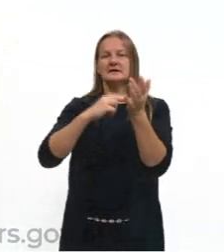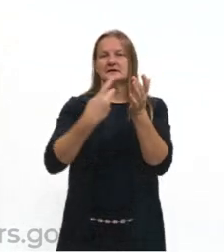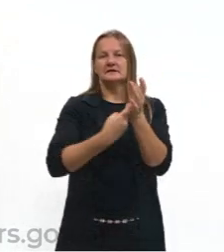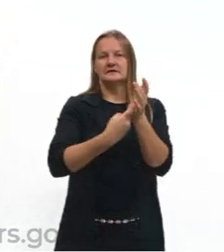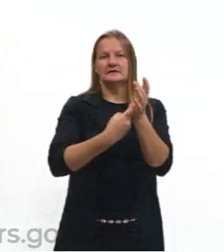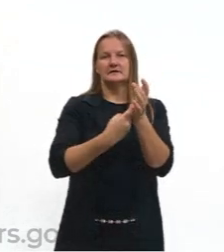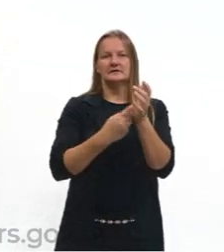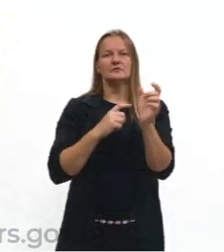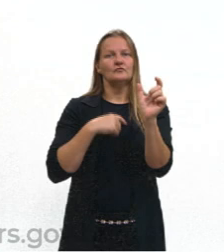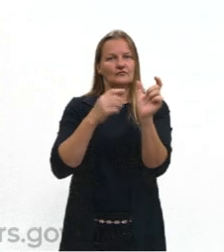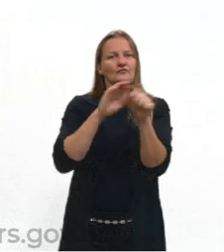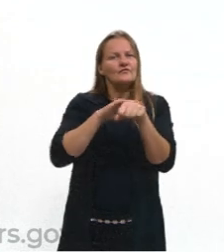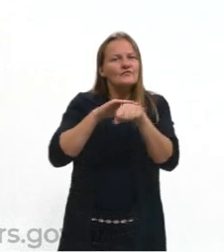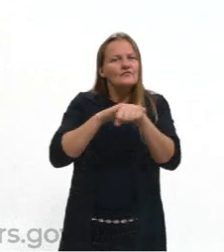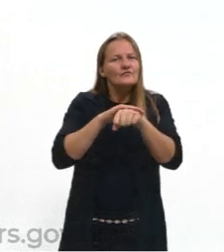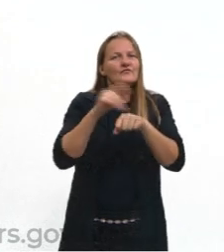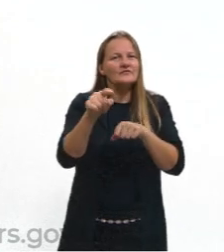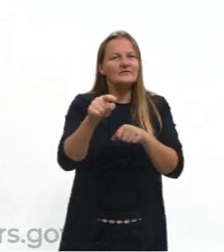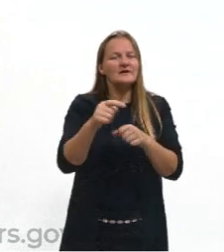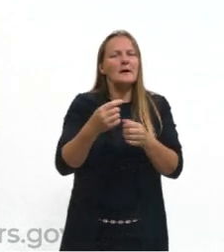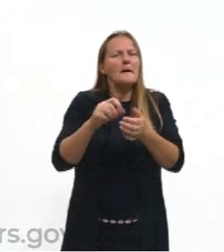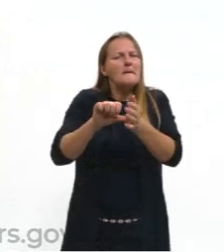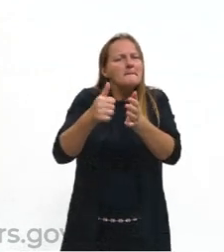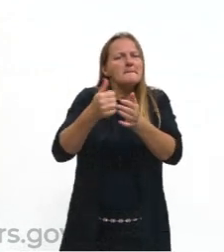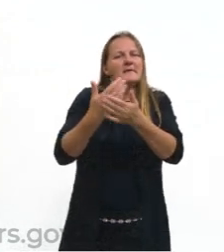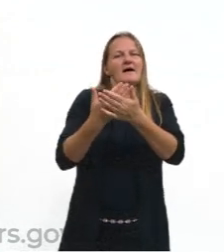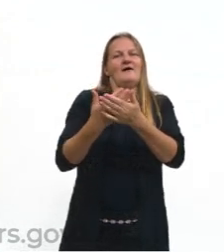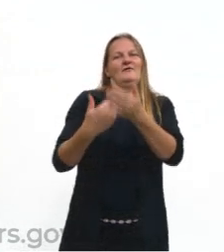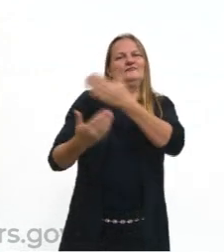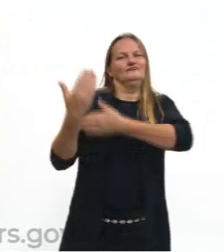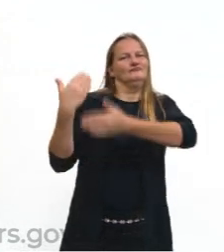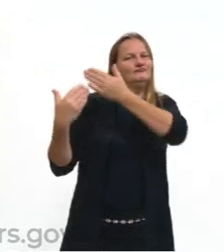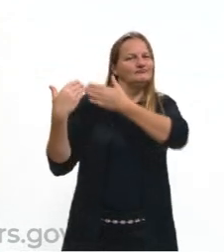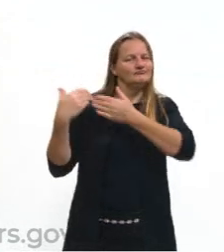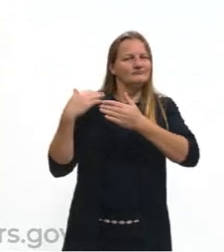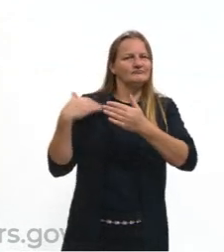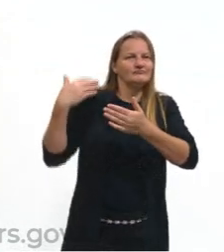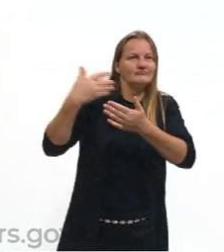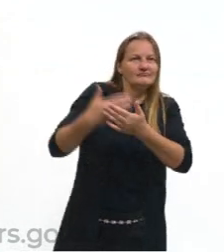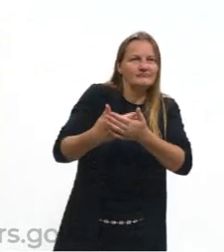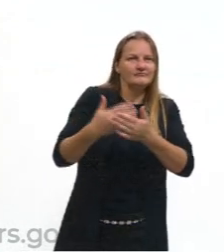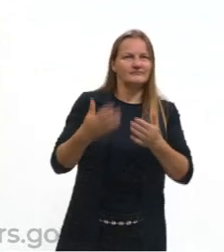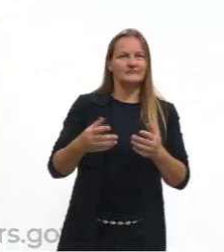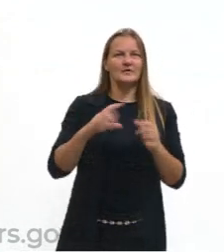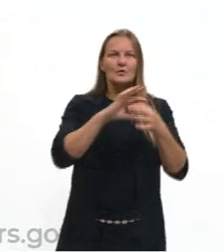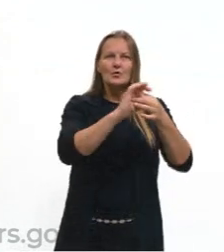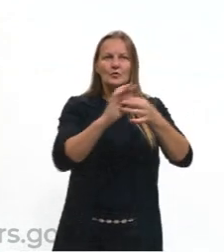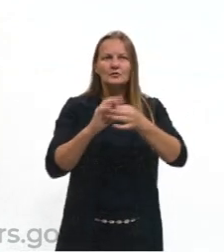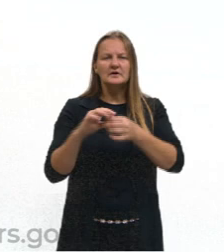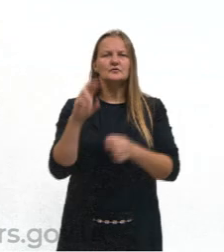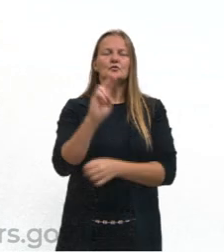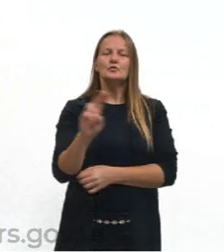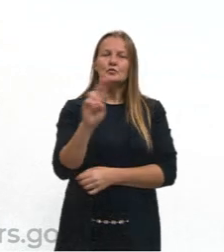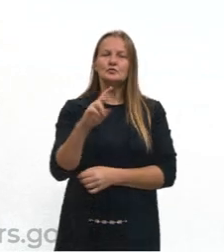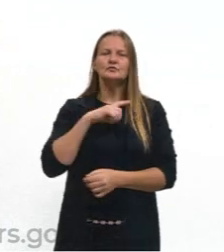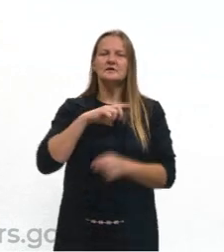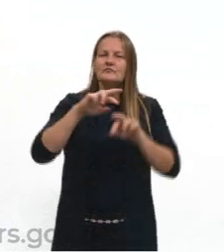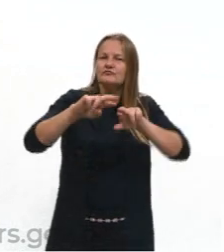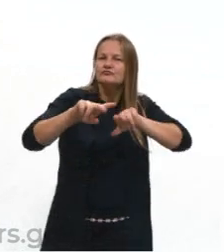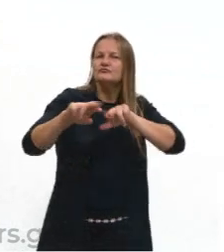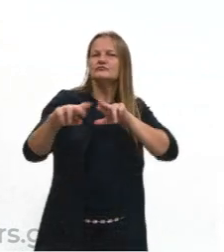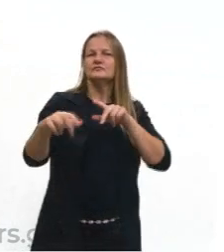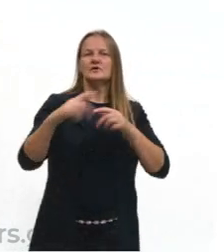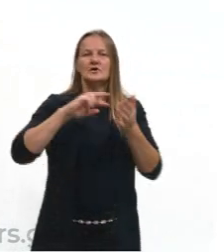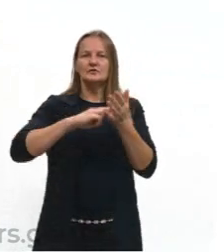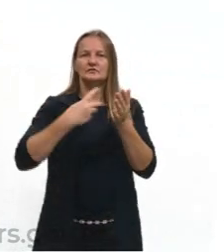significado eu tô falando isso com vocês lá desde a nossa primeira aula e que dependendo do contexto e do uso a gente vai ter variações